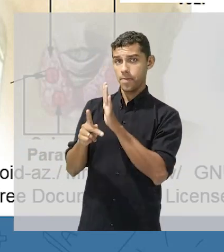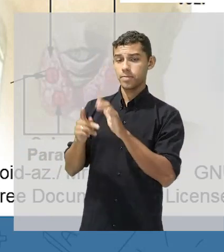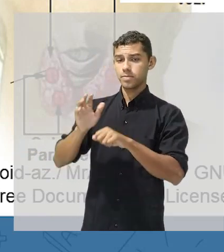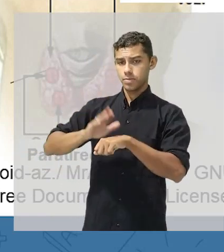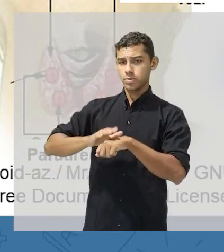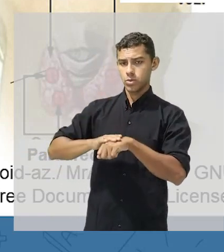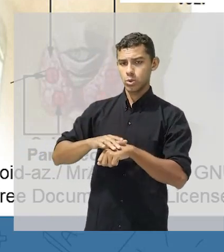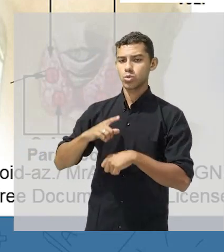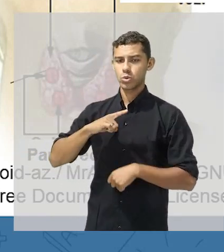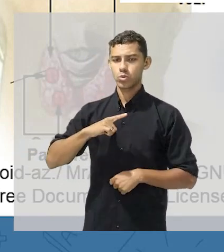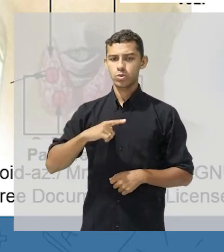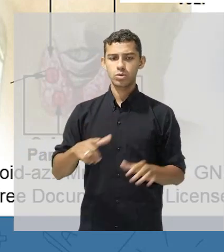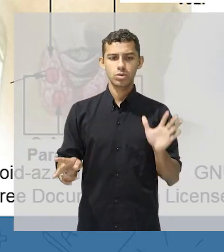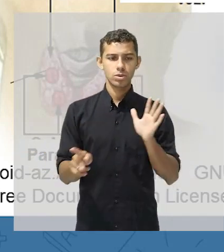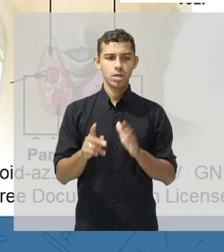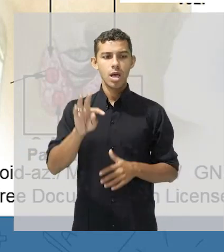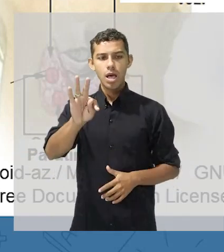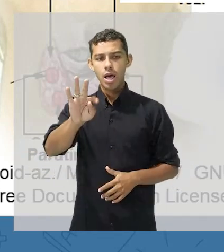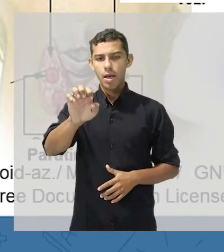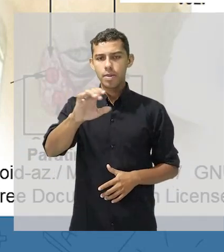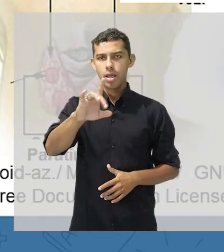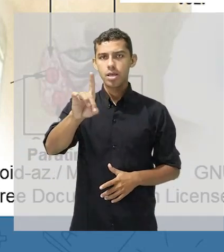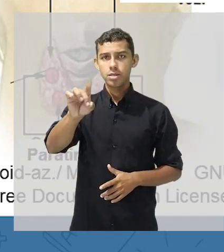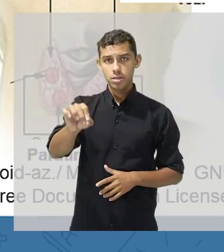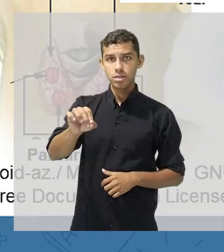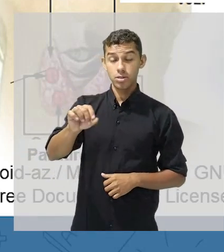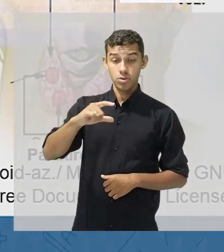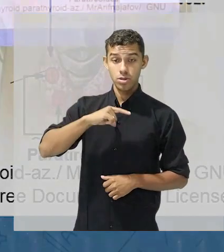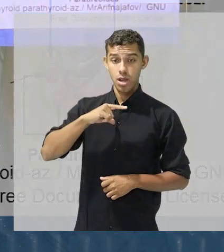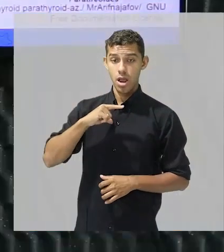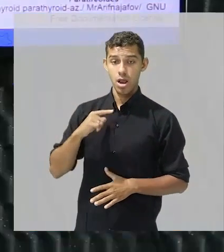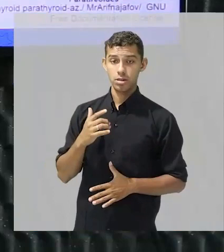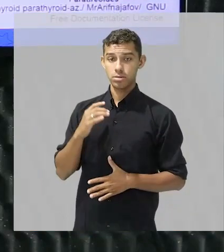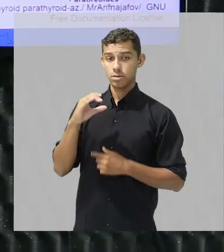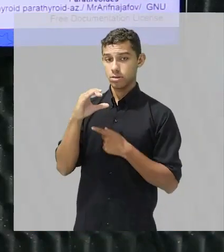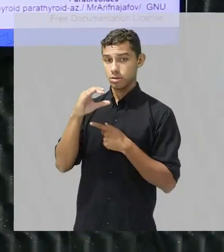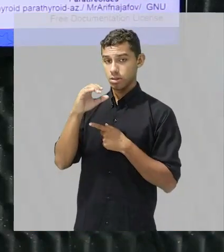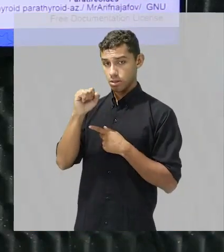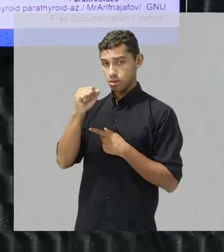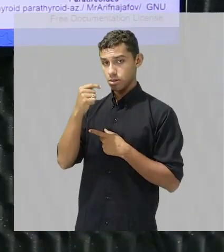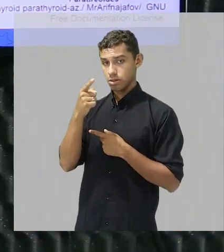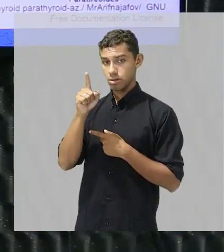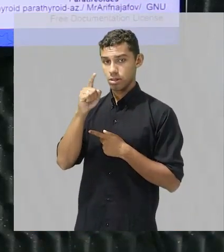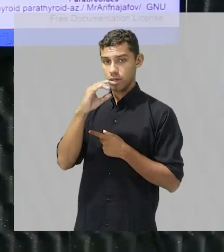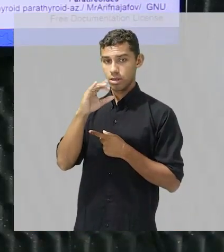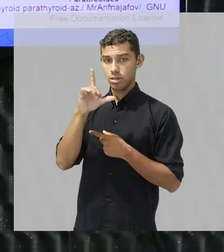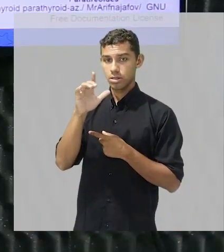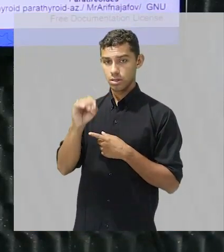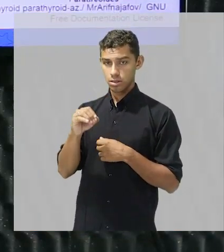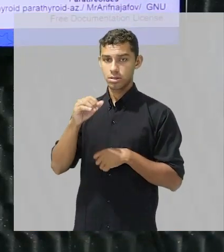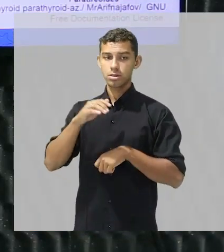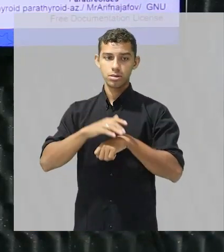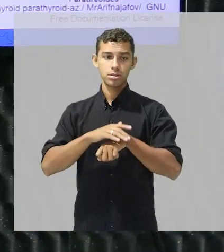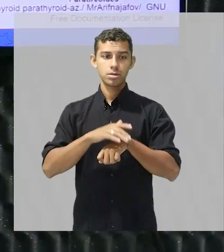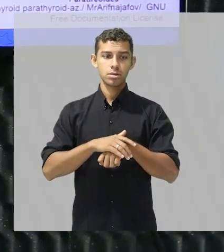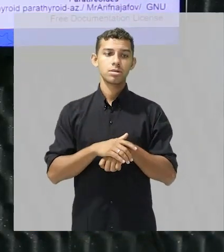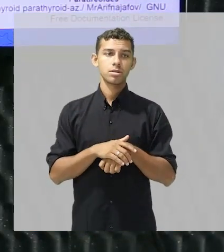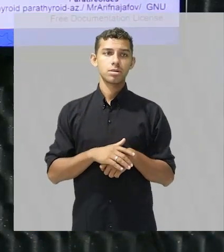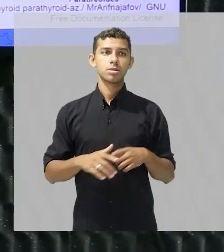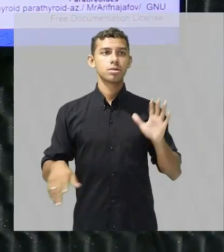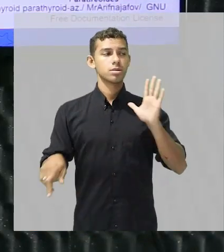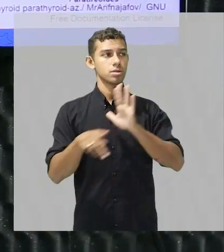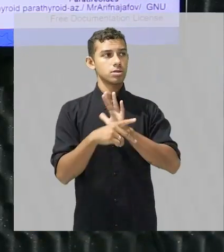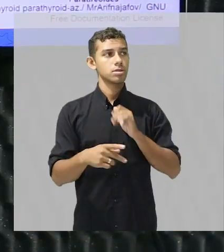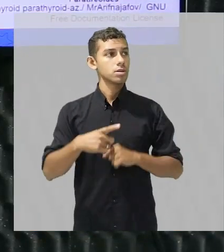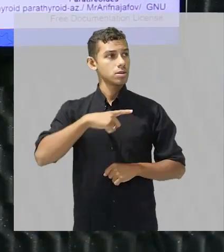nosso tecido conjuntivo, que absorve cálcio do sangue. Então, quando a glândula paratireoide quer que